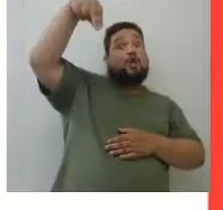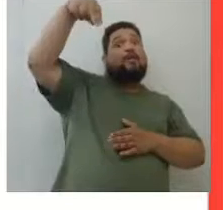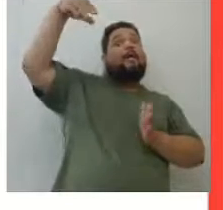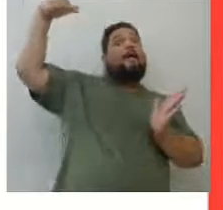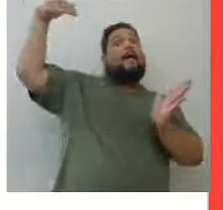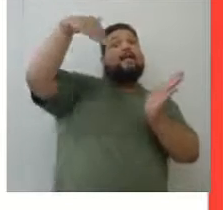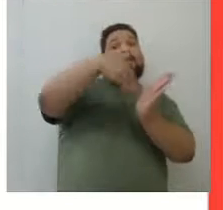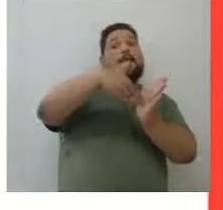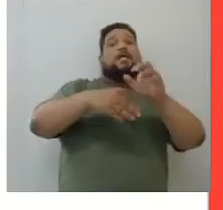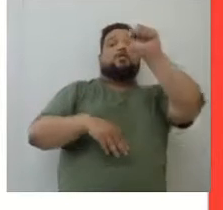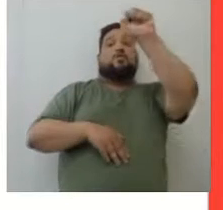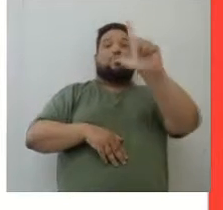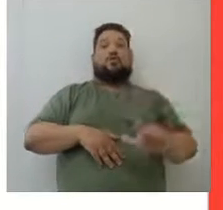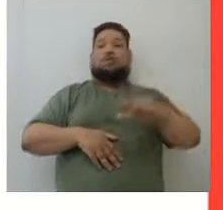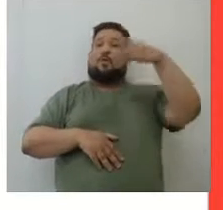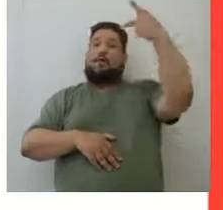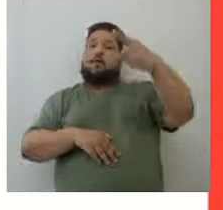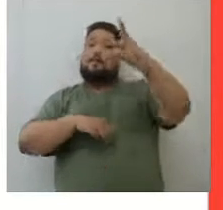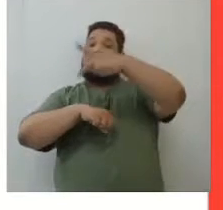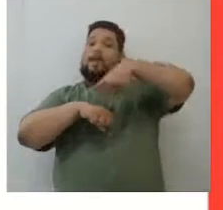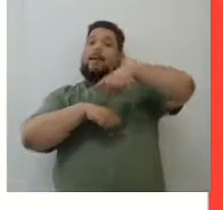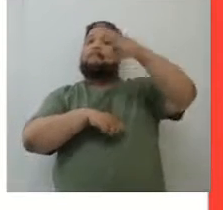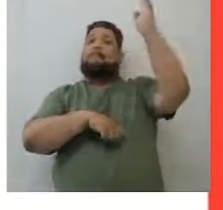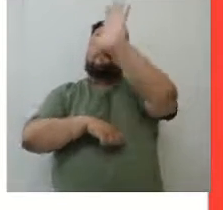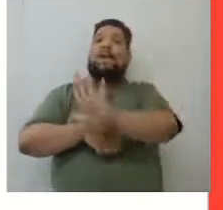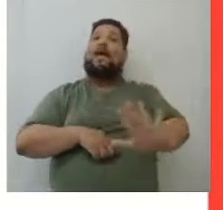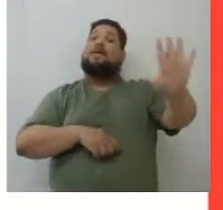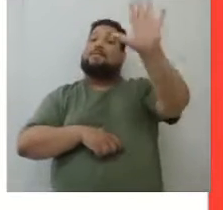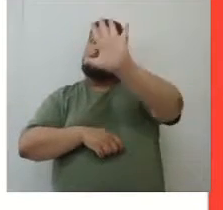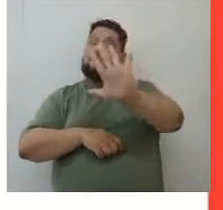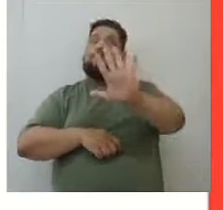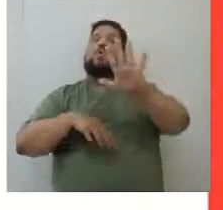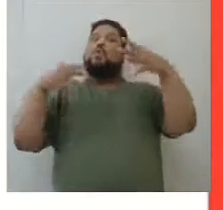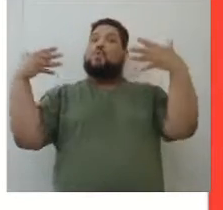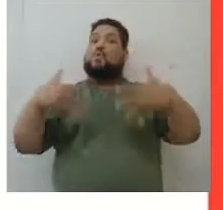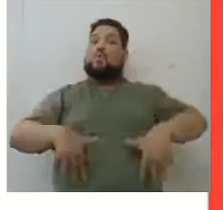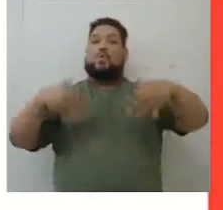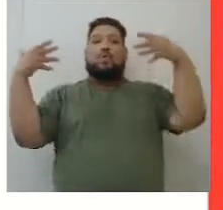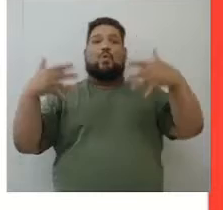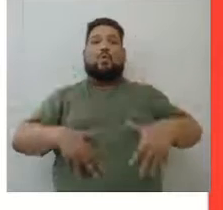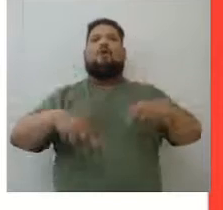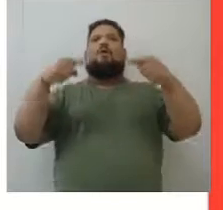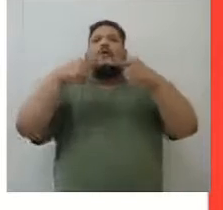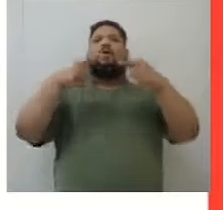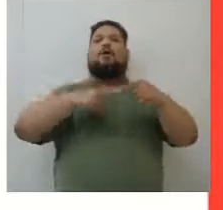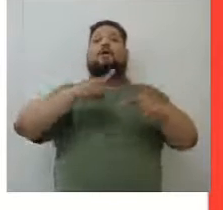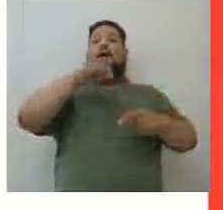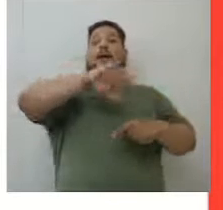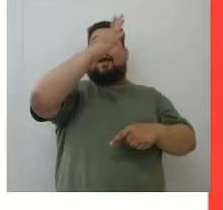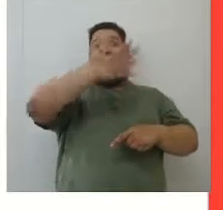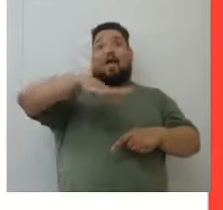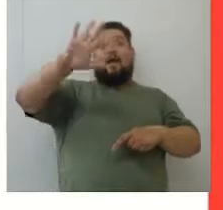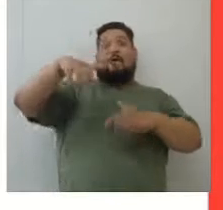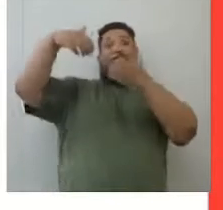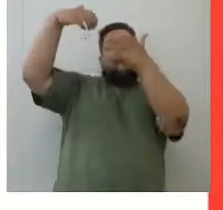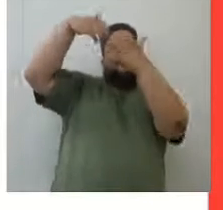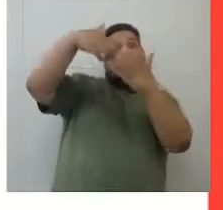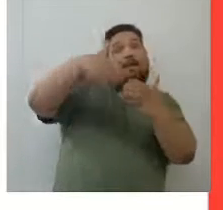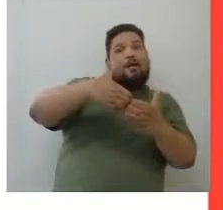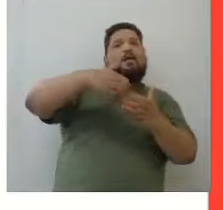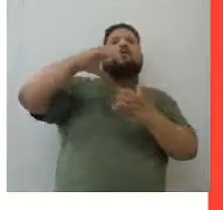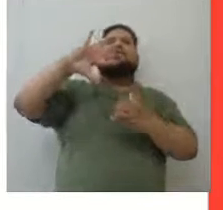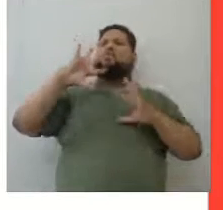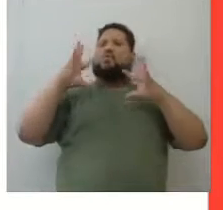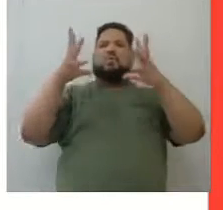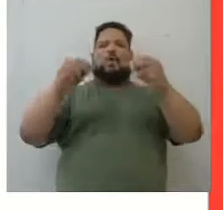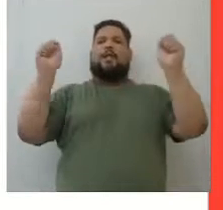até a região sul do Brasil. Então é uma BR gigantesca que guia todo o litoral, certo? E através disso a gente consegue escoar